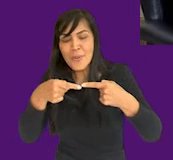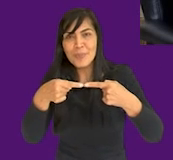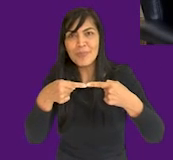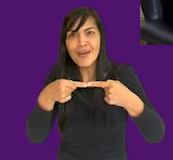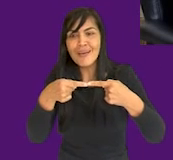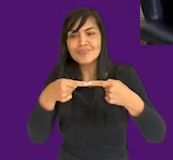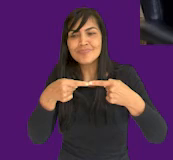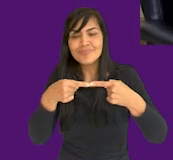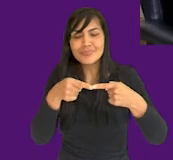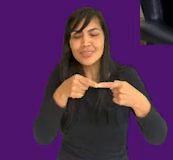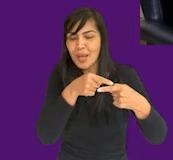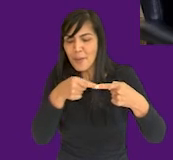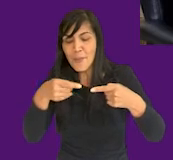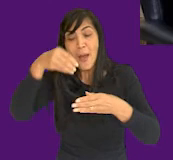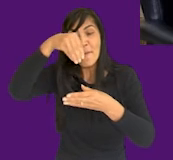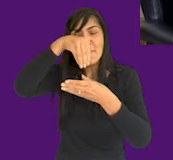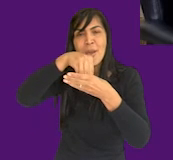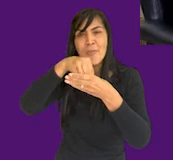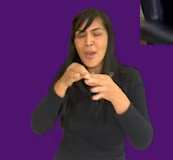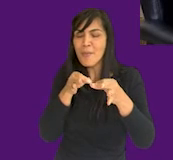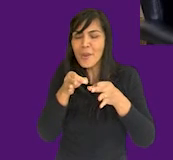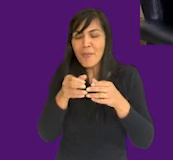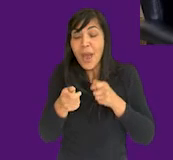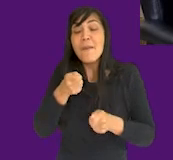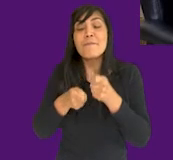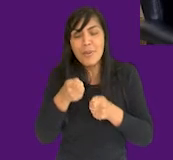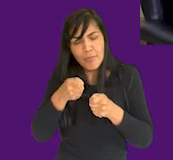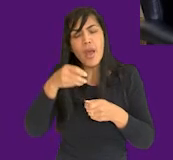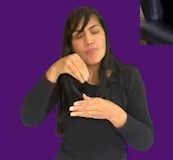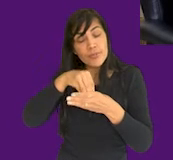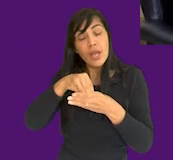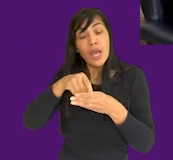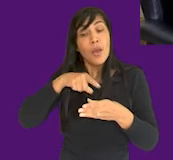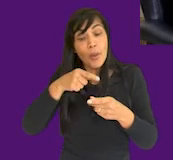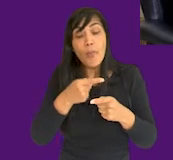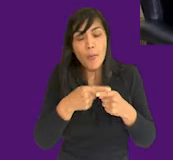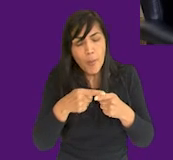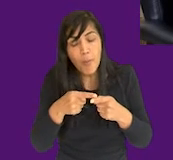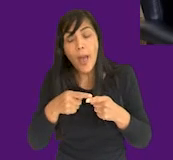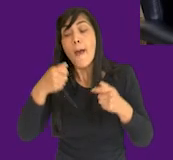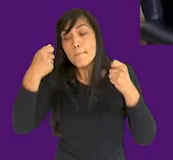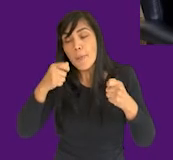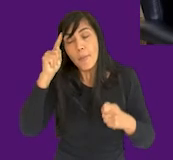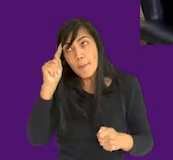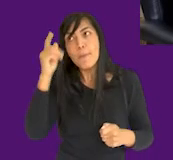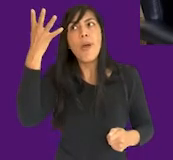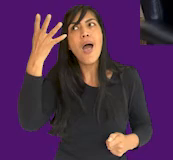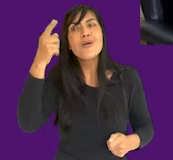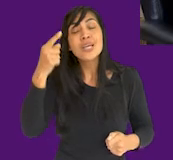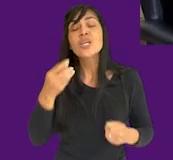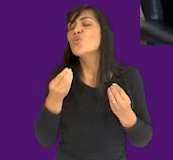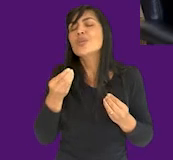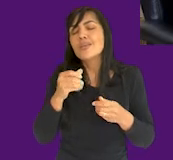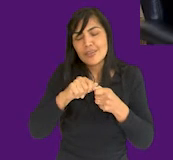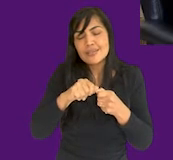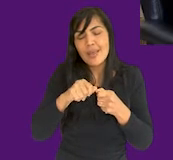com as dentro da organização de executivos eles vão saber que temos o problema precisamos a solução quando